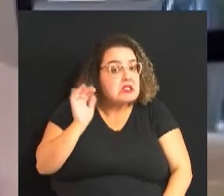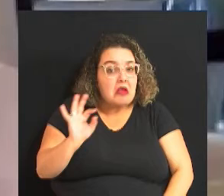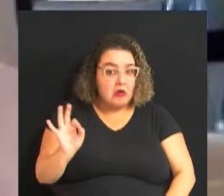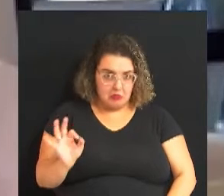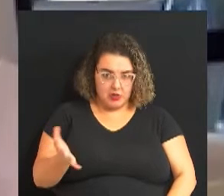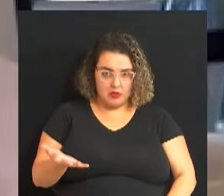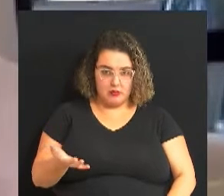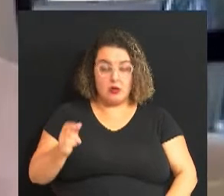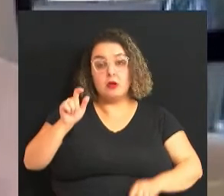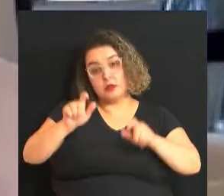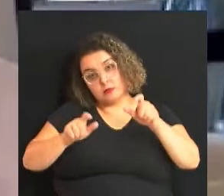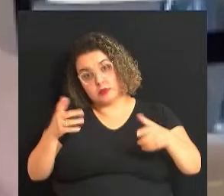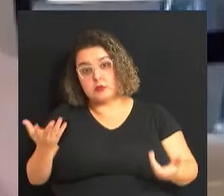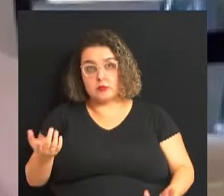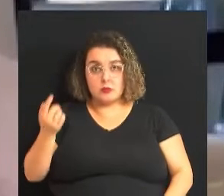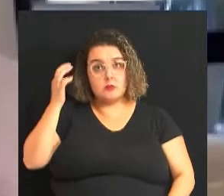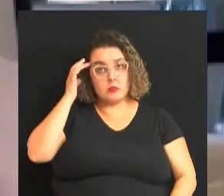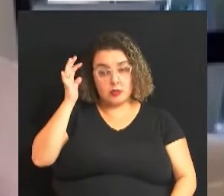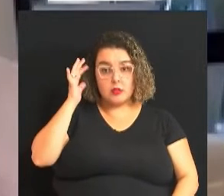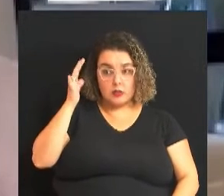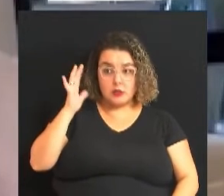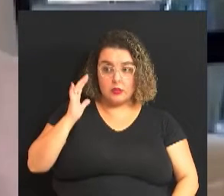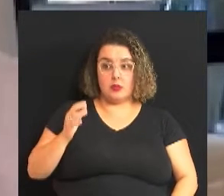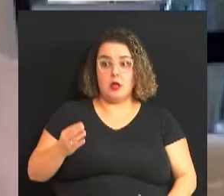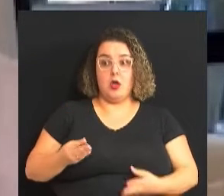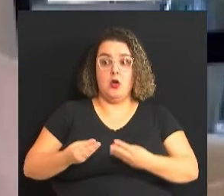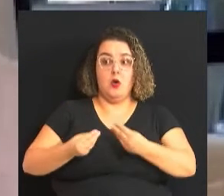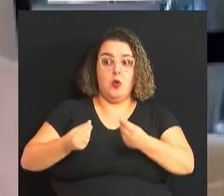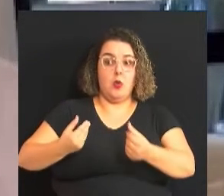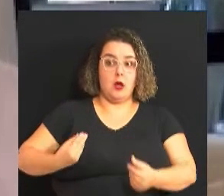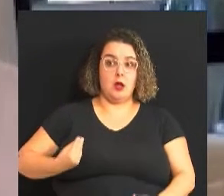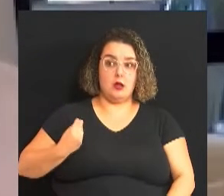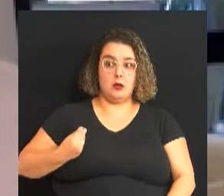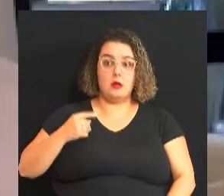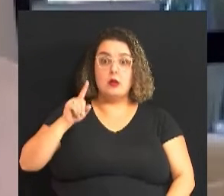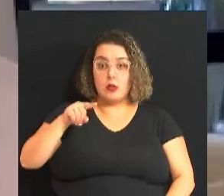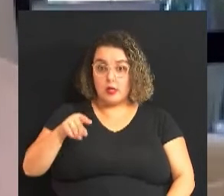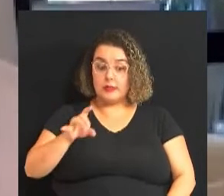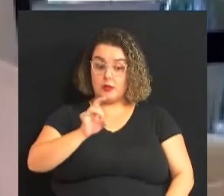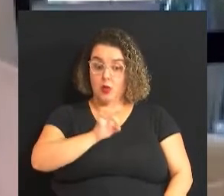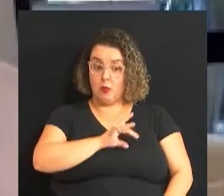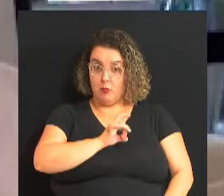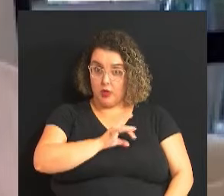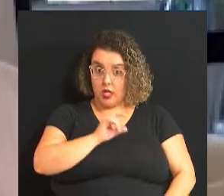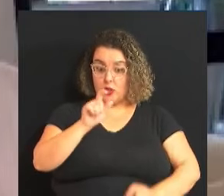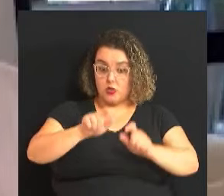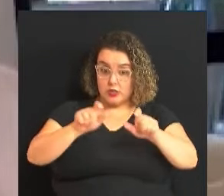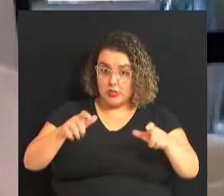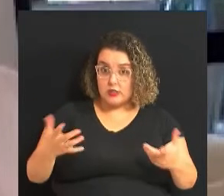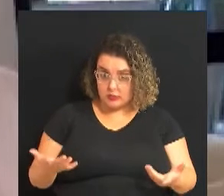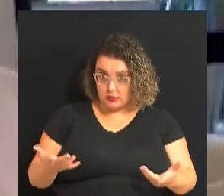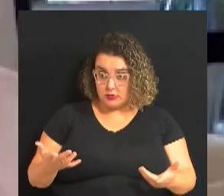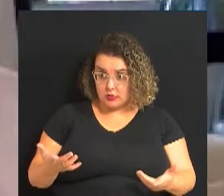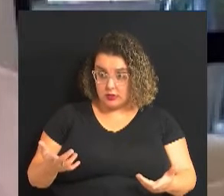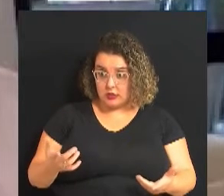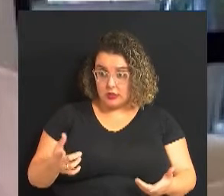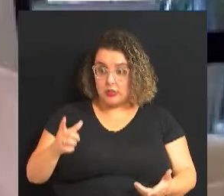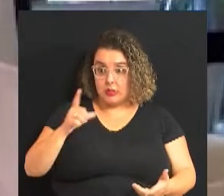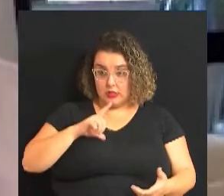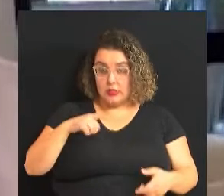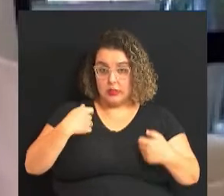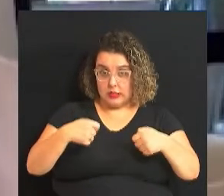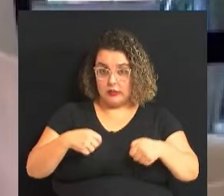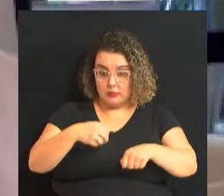pessoas pensam que a qualidade de vida, né, esse que é o grande medo das pessoas que têm indicação de fazer uma